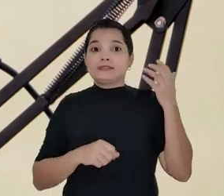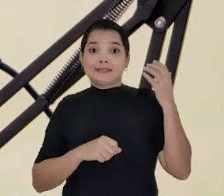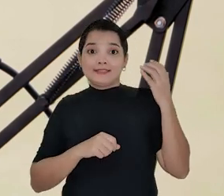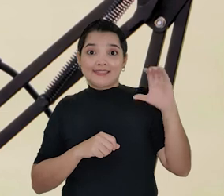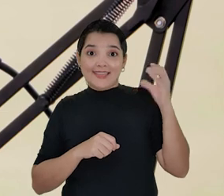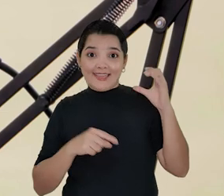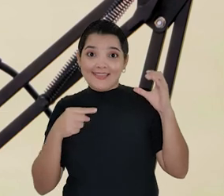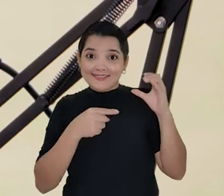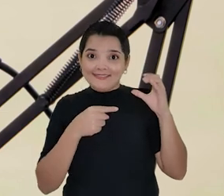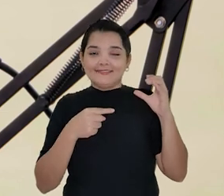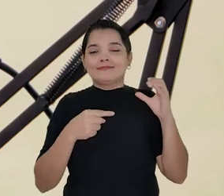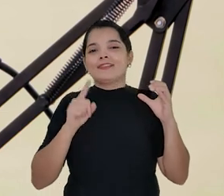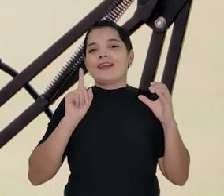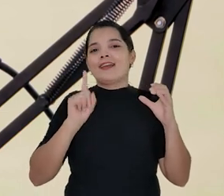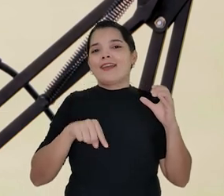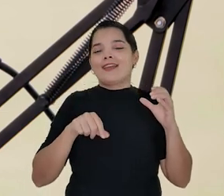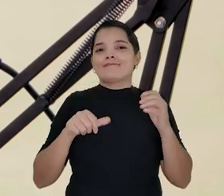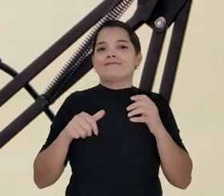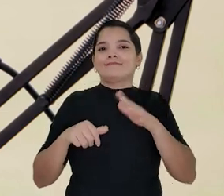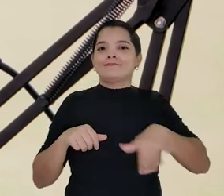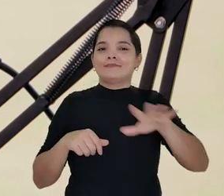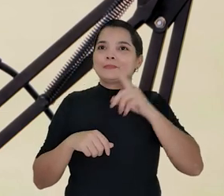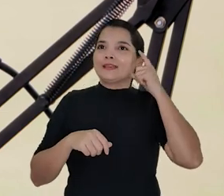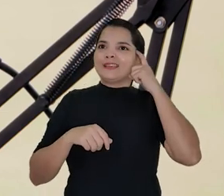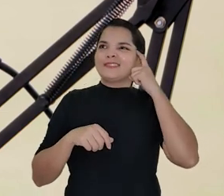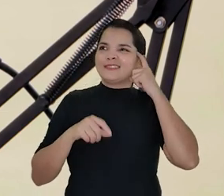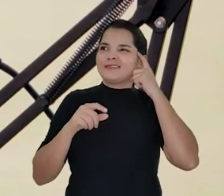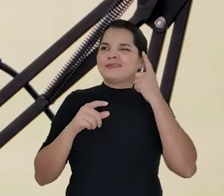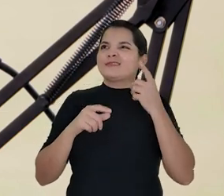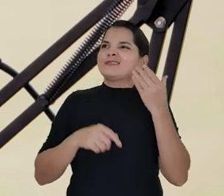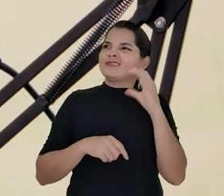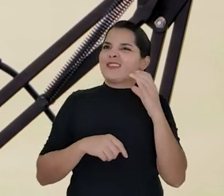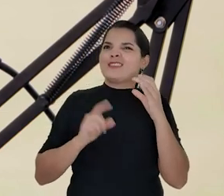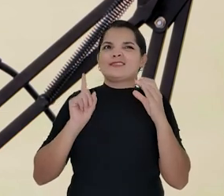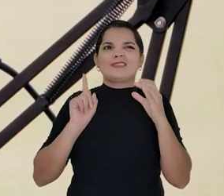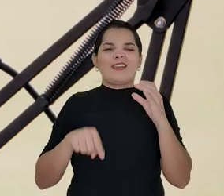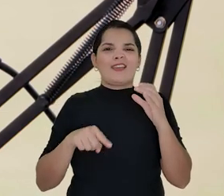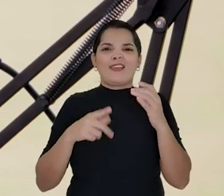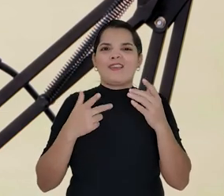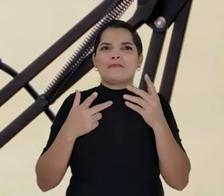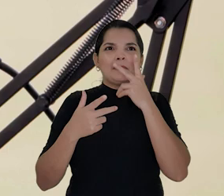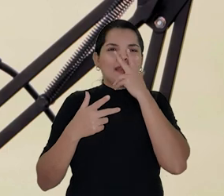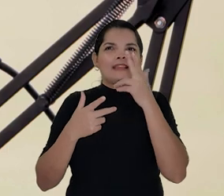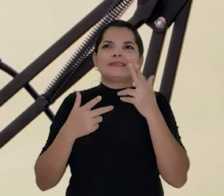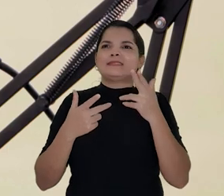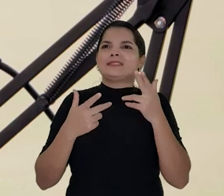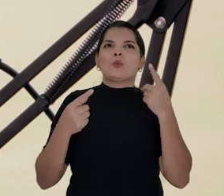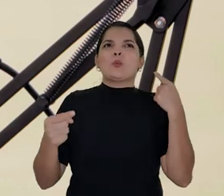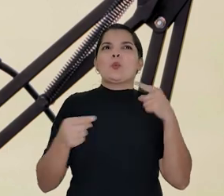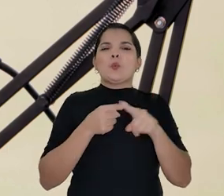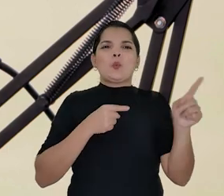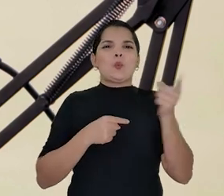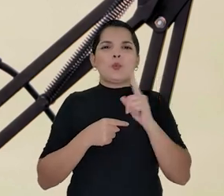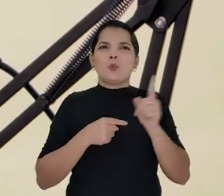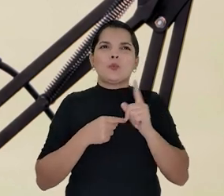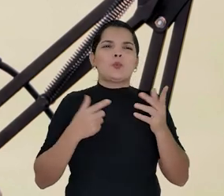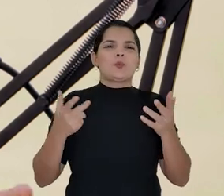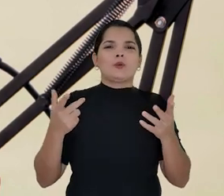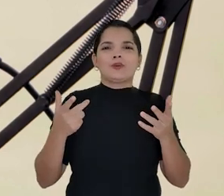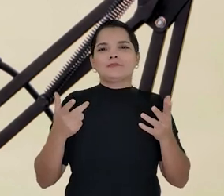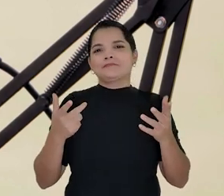é também desmistificar que é uma linguagem ã distante de por